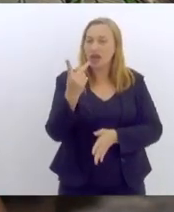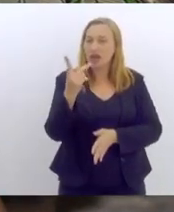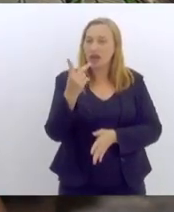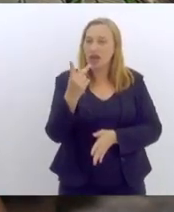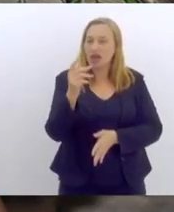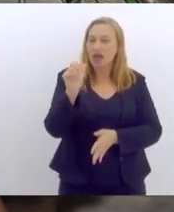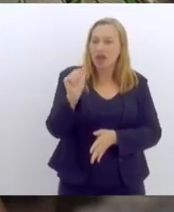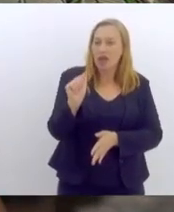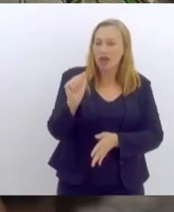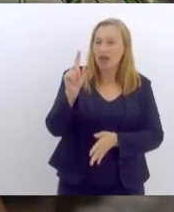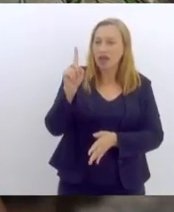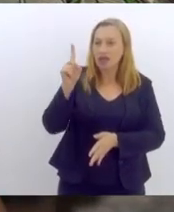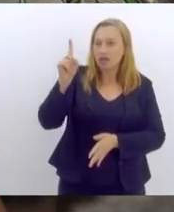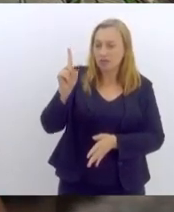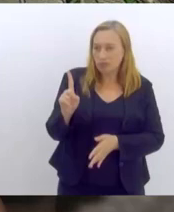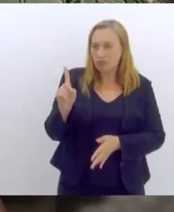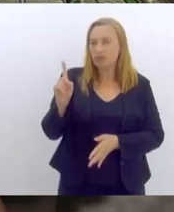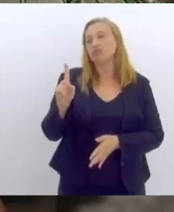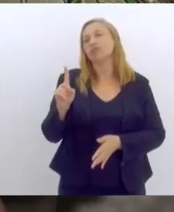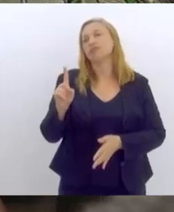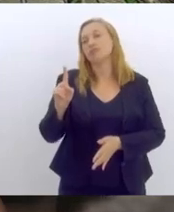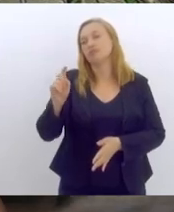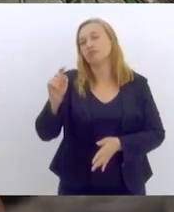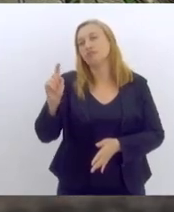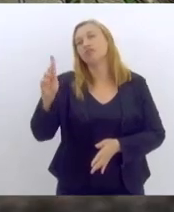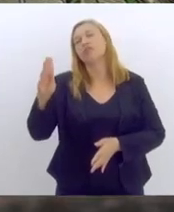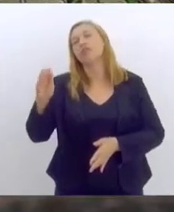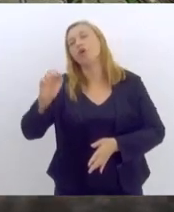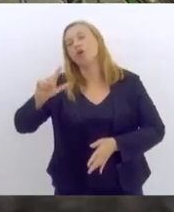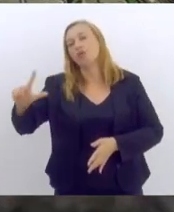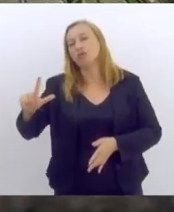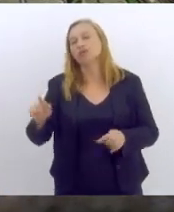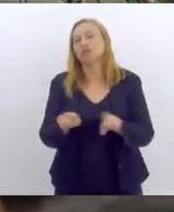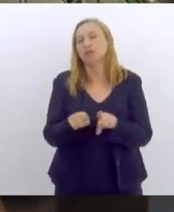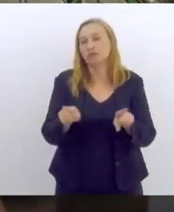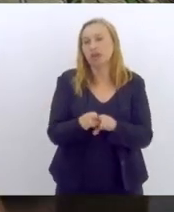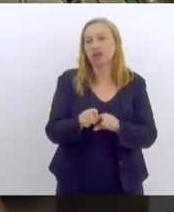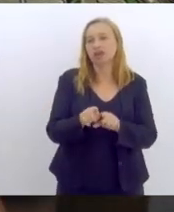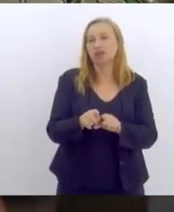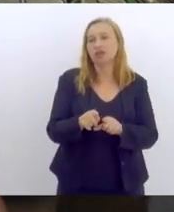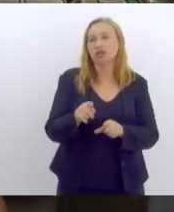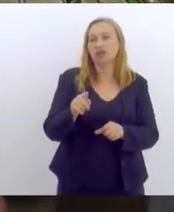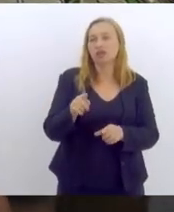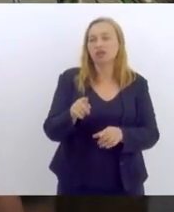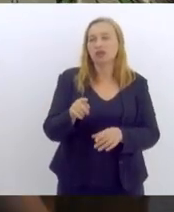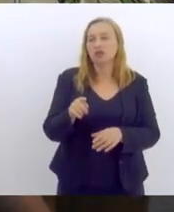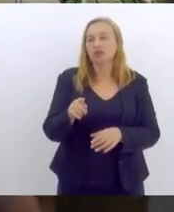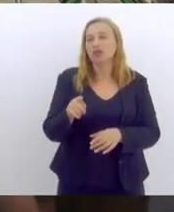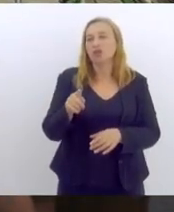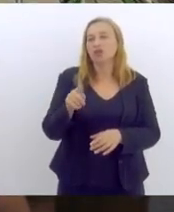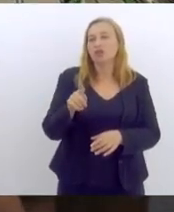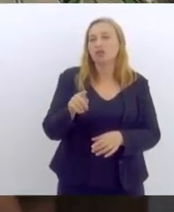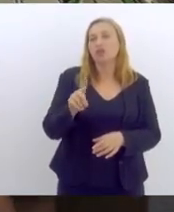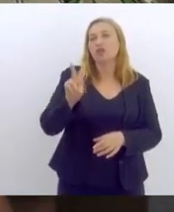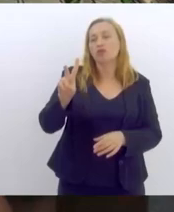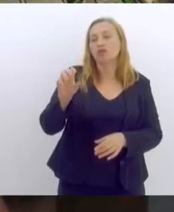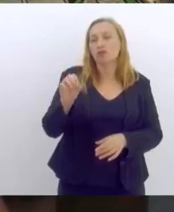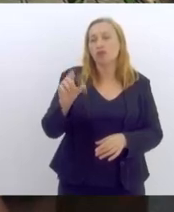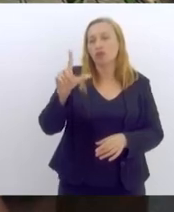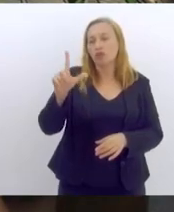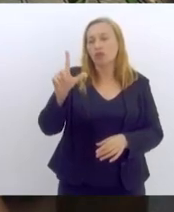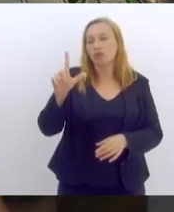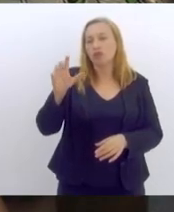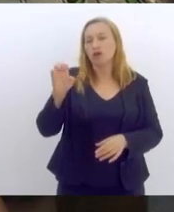vôlei e etc. Tá? Então, essa é uma ideia. Tá? E no artigo também,